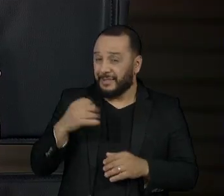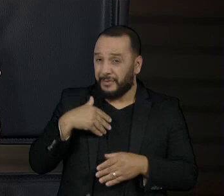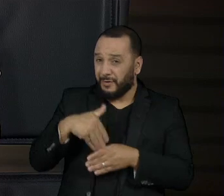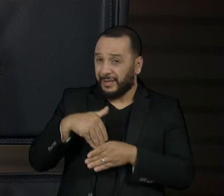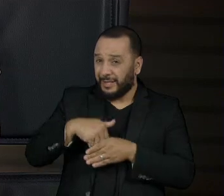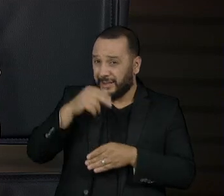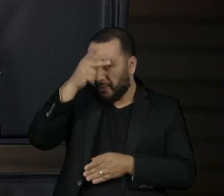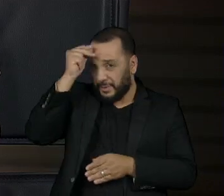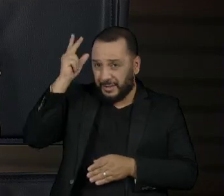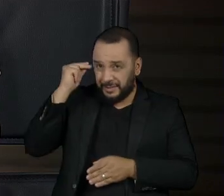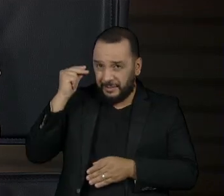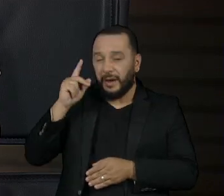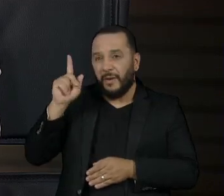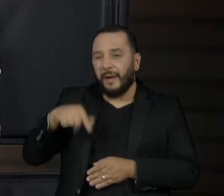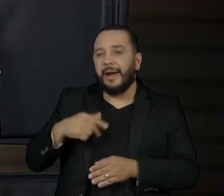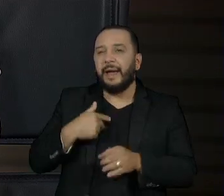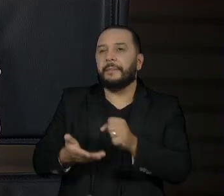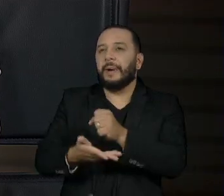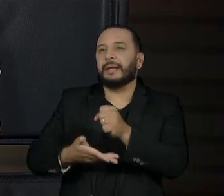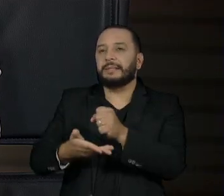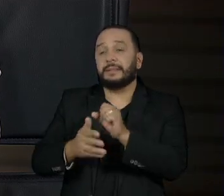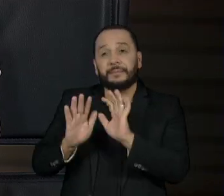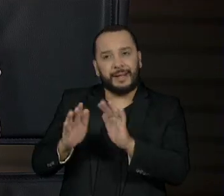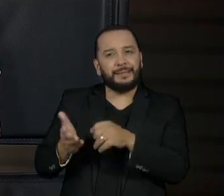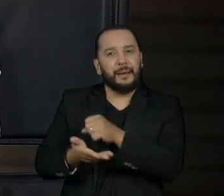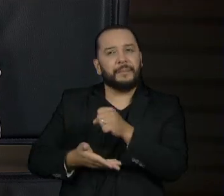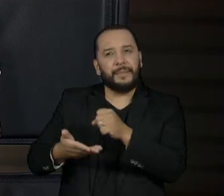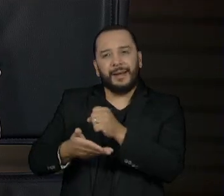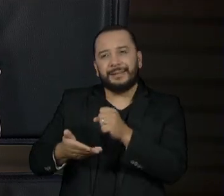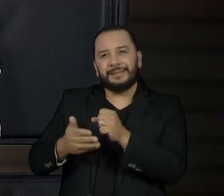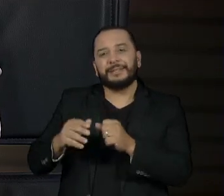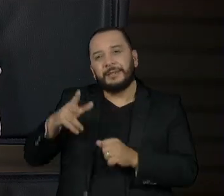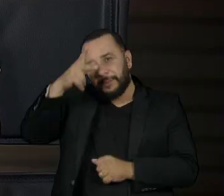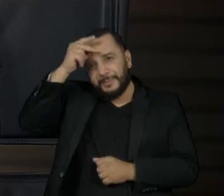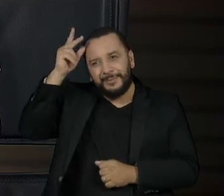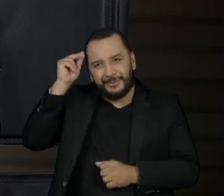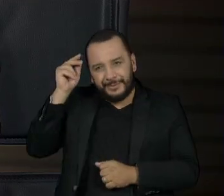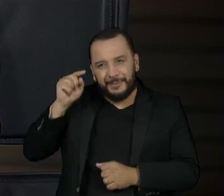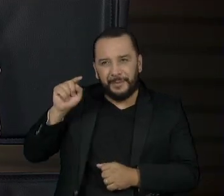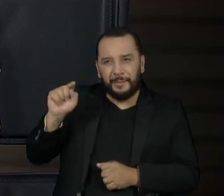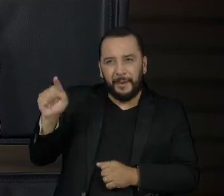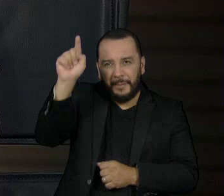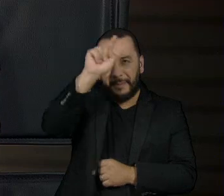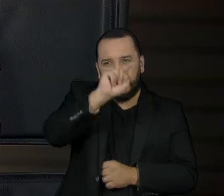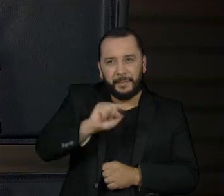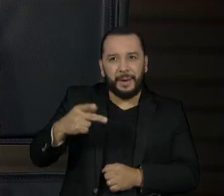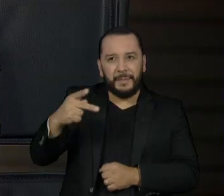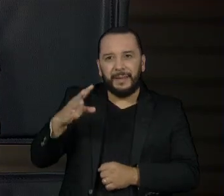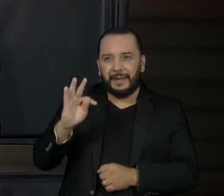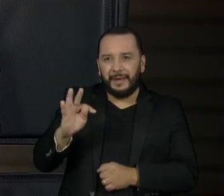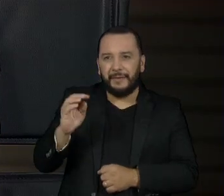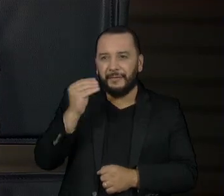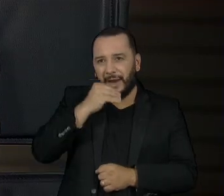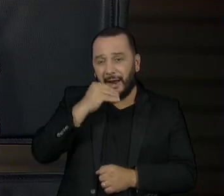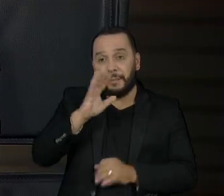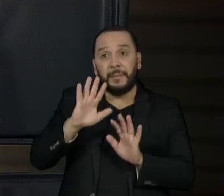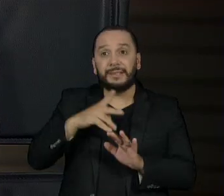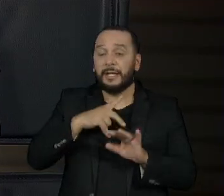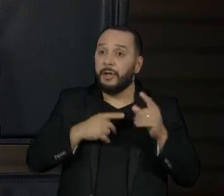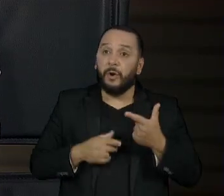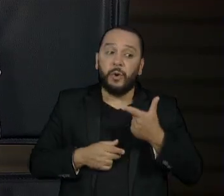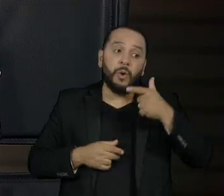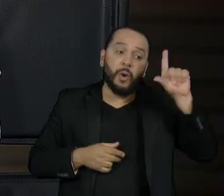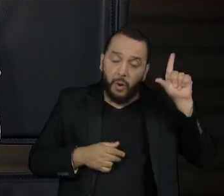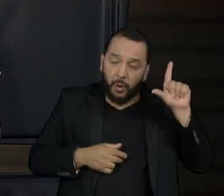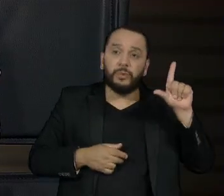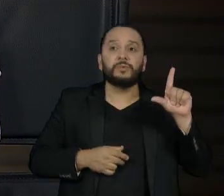está falando de eleições de base, que na base ele está enfraquecido, né? Ou que também surgiram outros partidos de esquerda que se apresentam